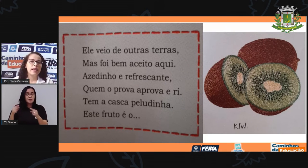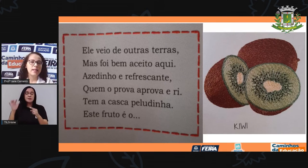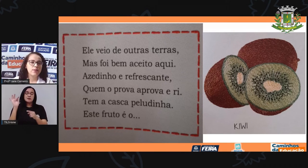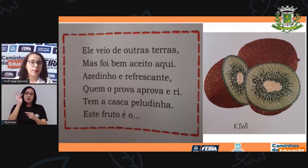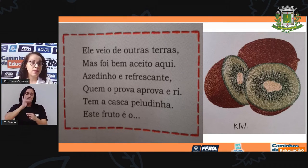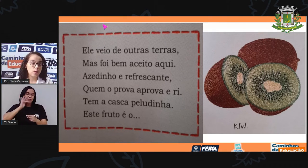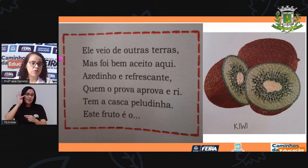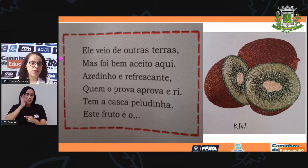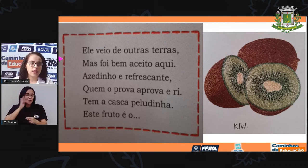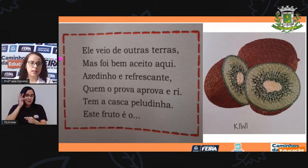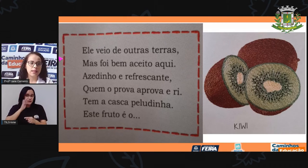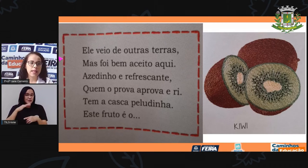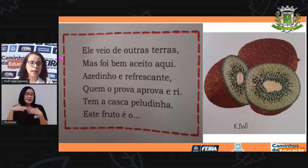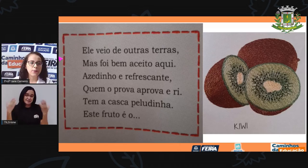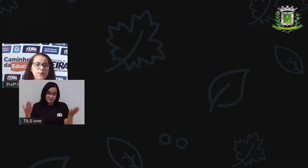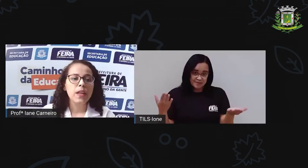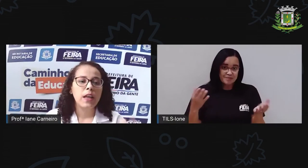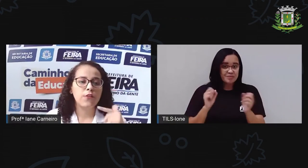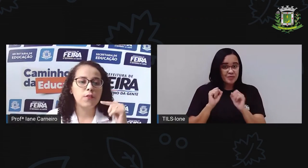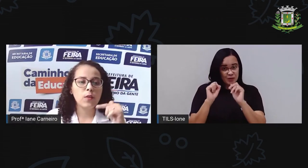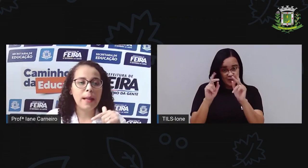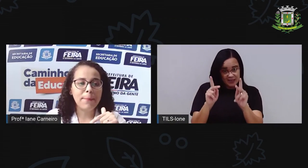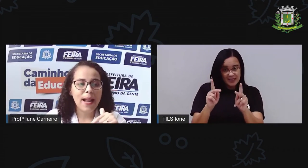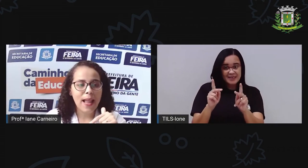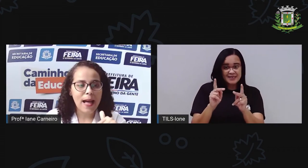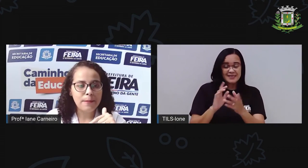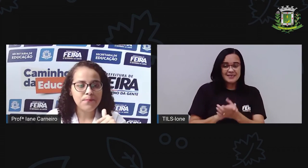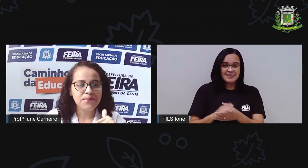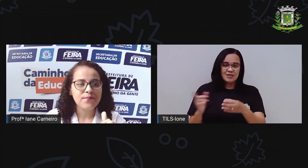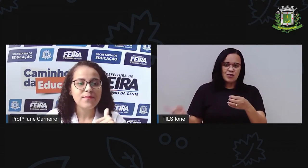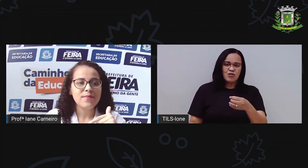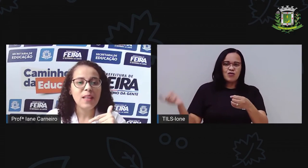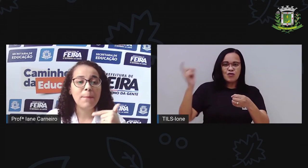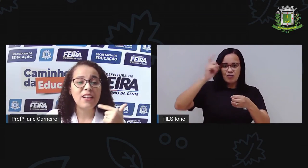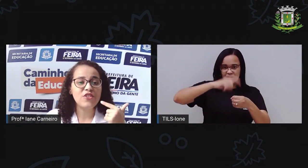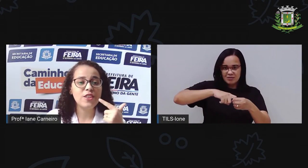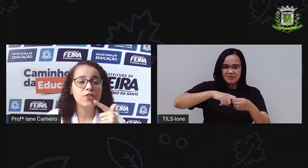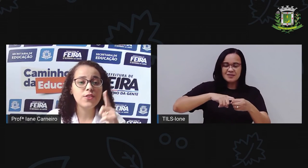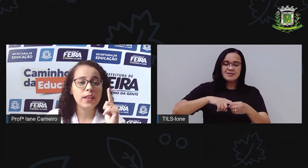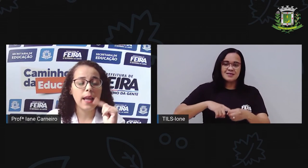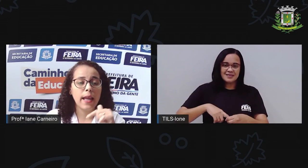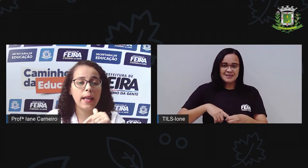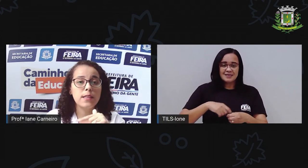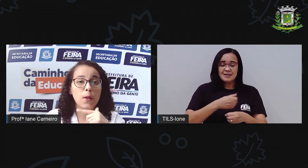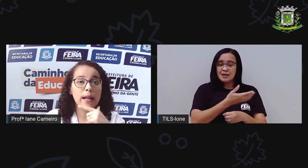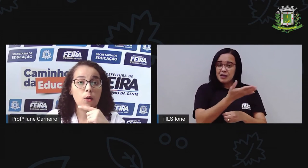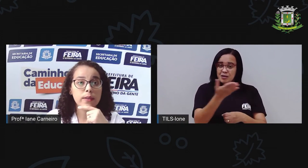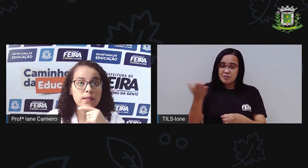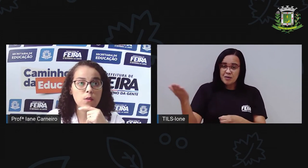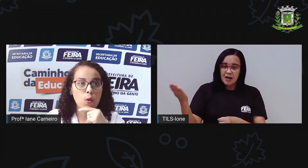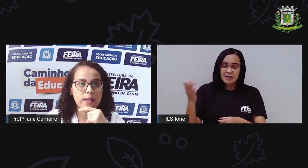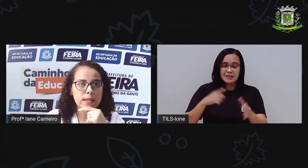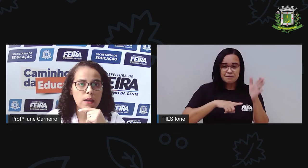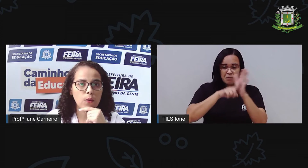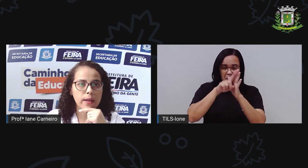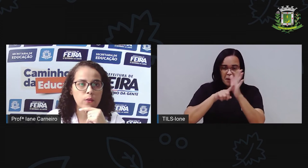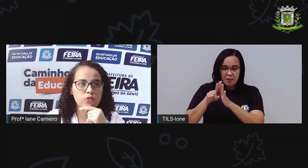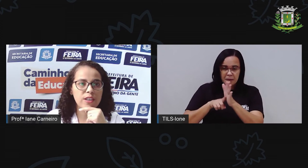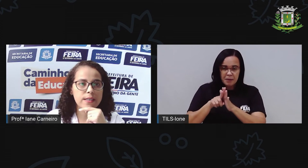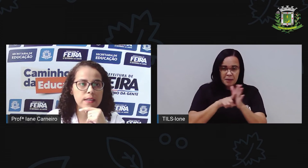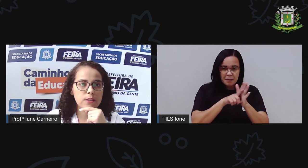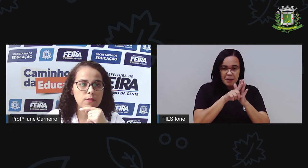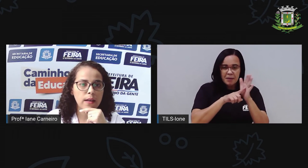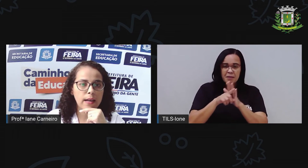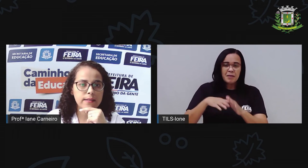querendo que a pessoa adivinha, tá certo? Eu vou voltar para lá, para a gente explorar outras coisas agora,